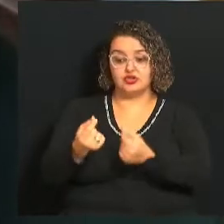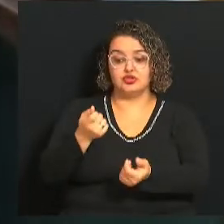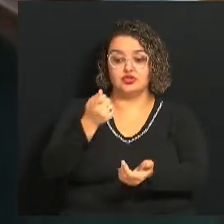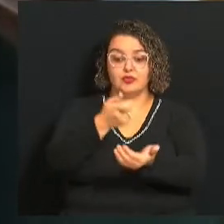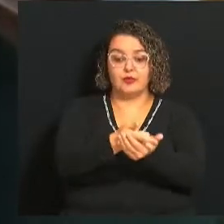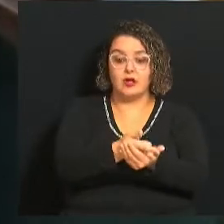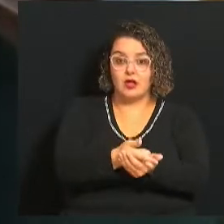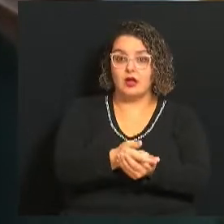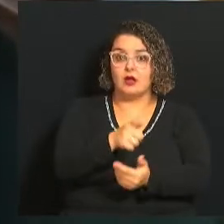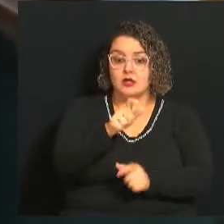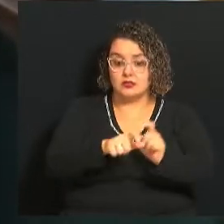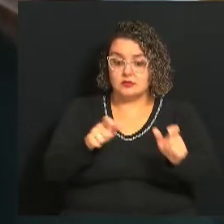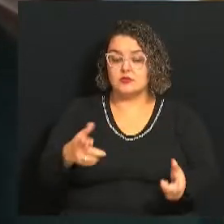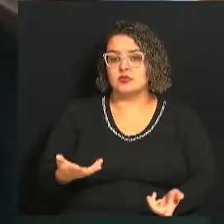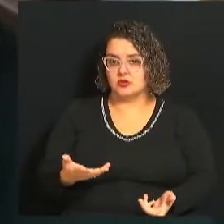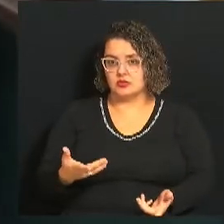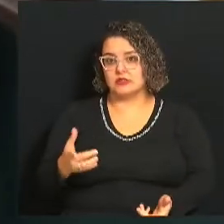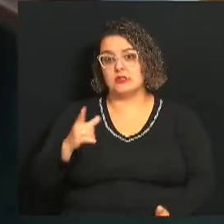pessoas que acabam